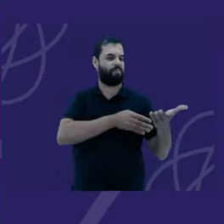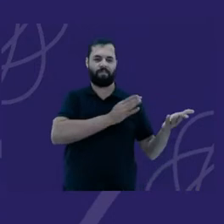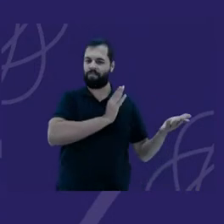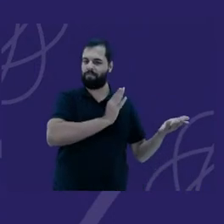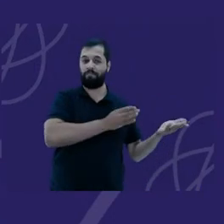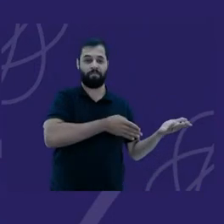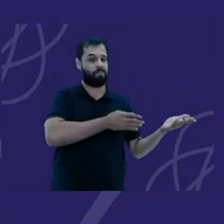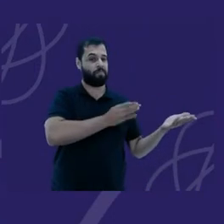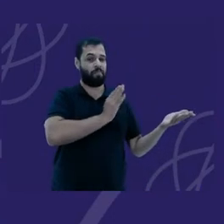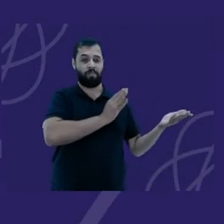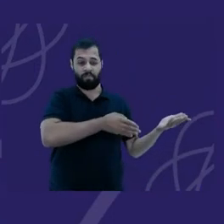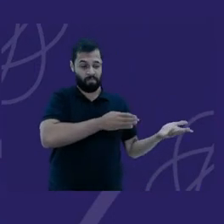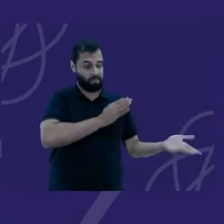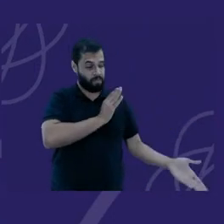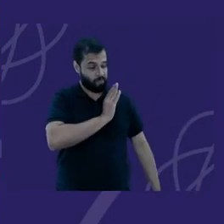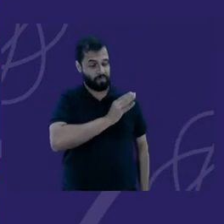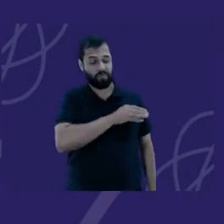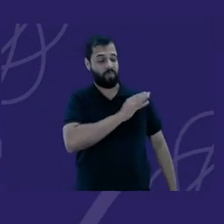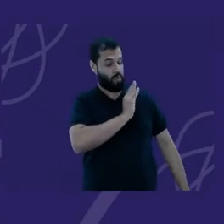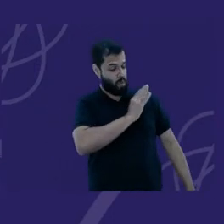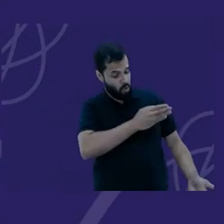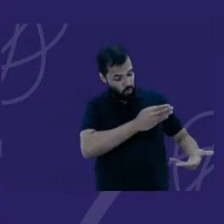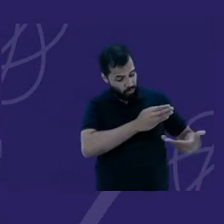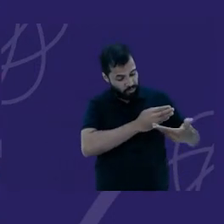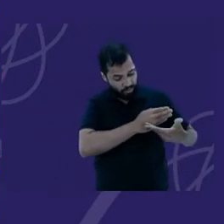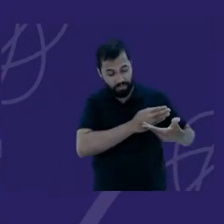meu coração.